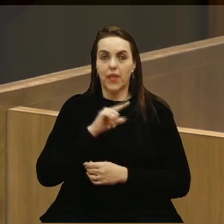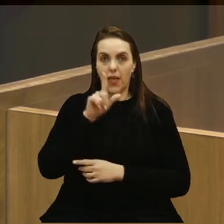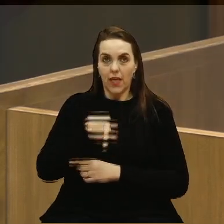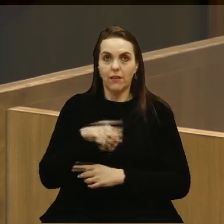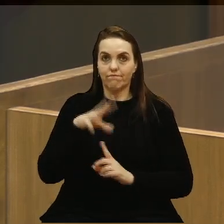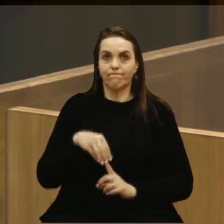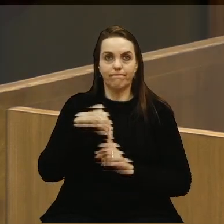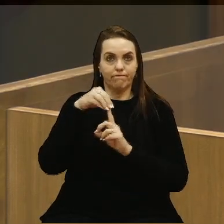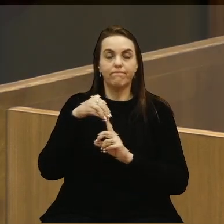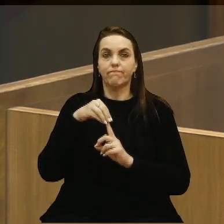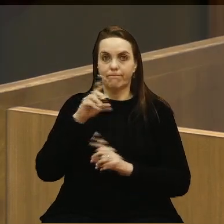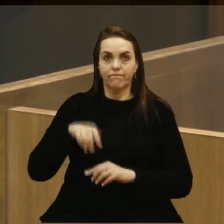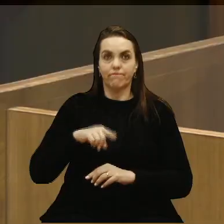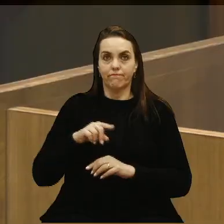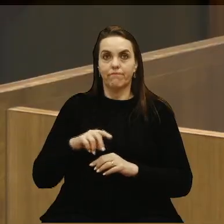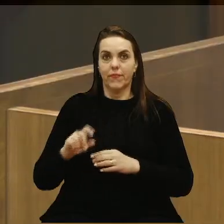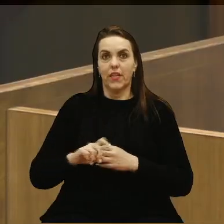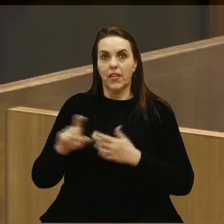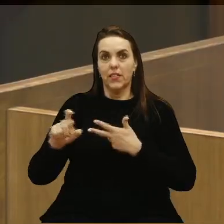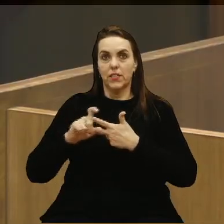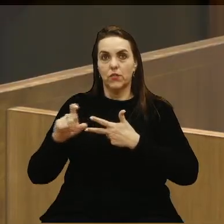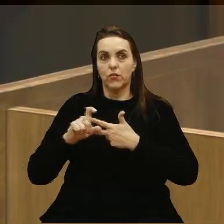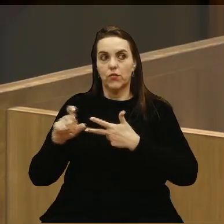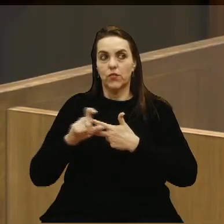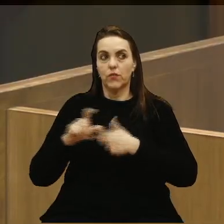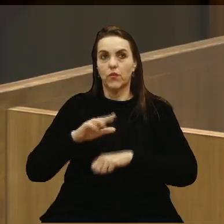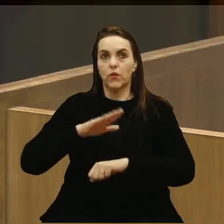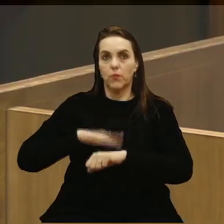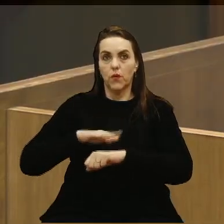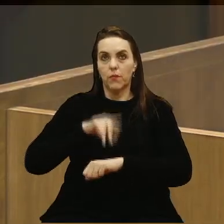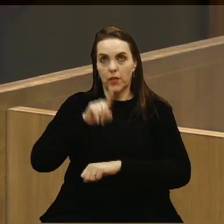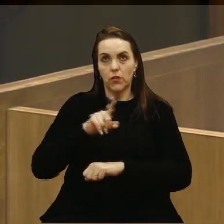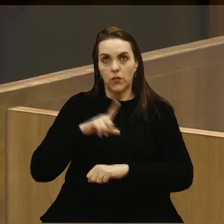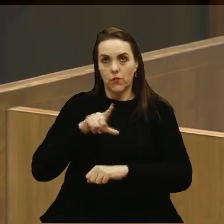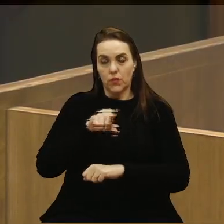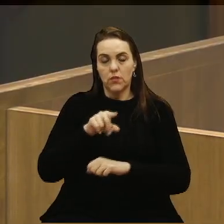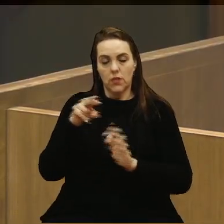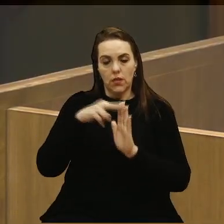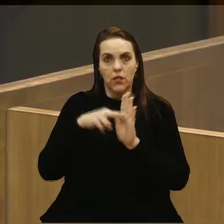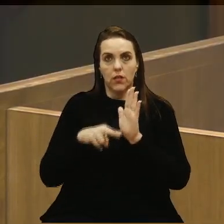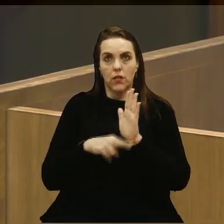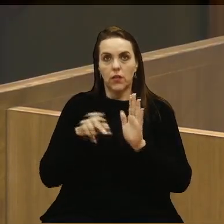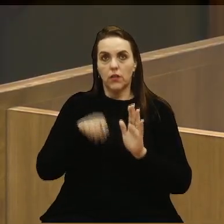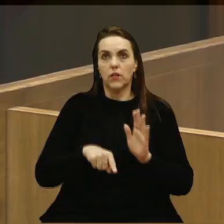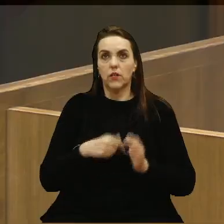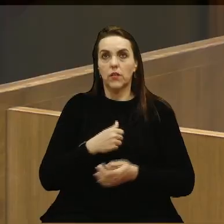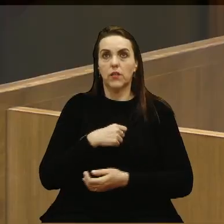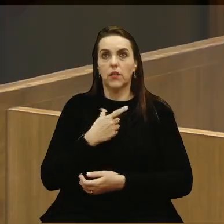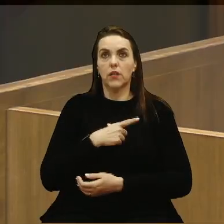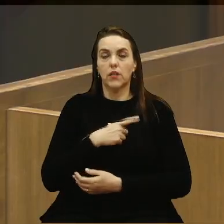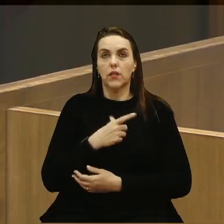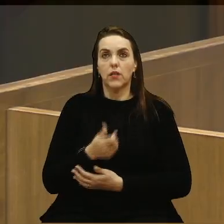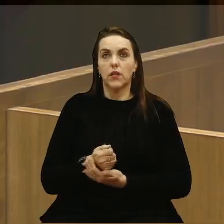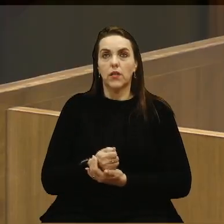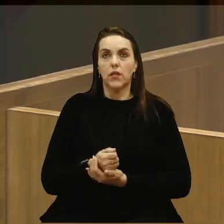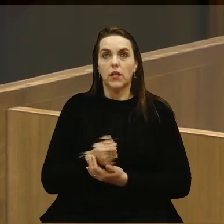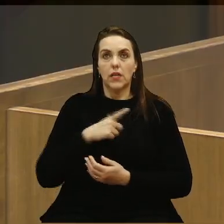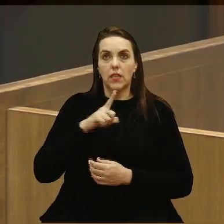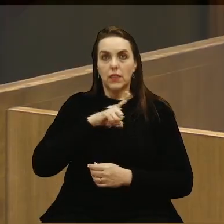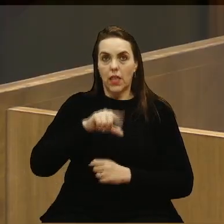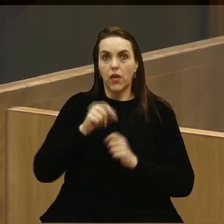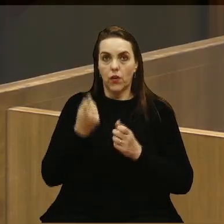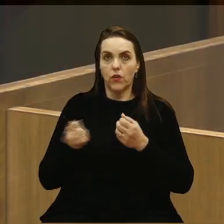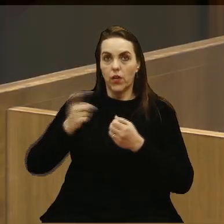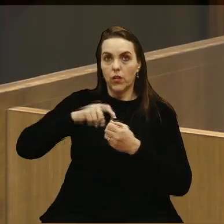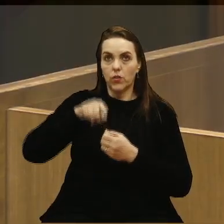fundamentais, chaves do Executivo, porque no momento que você regulariza, você dá uma certidão, tem o